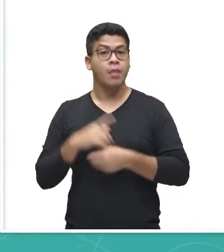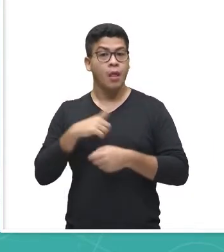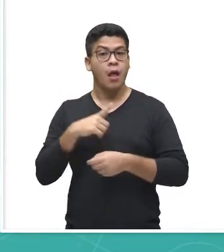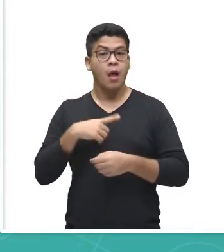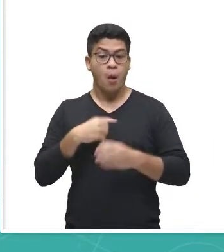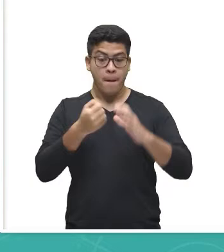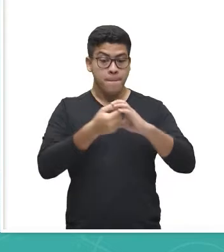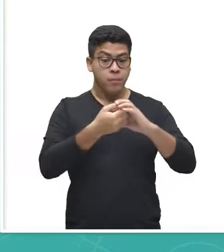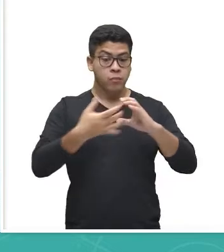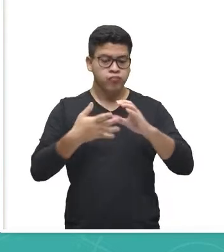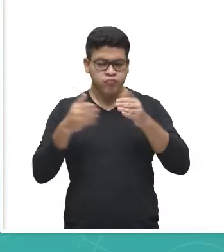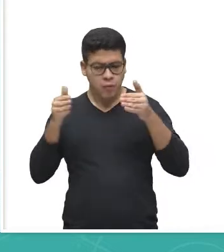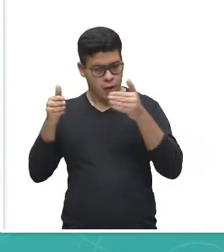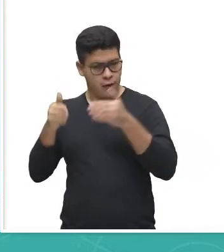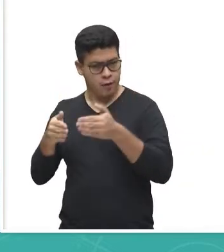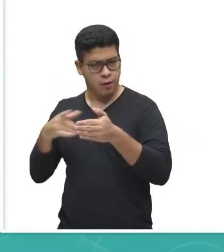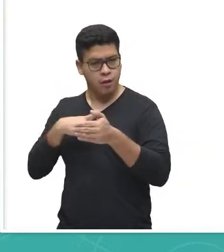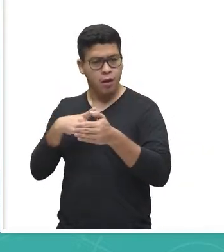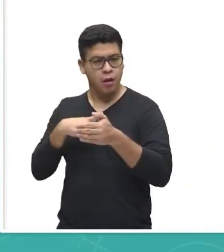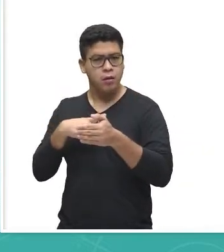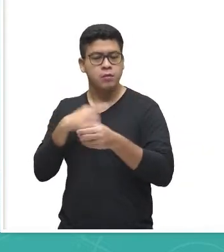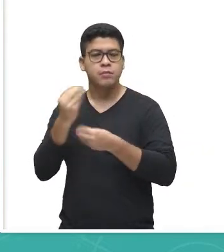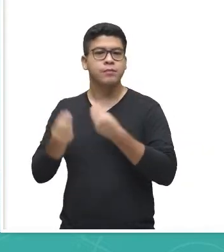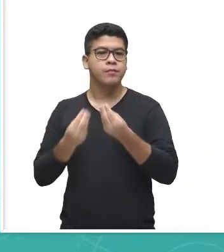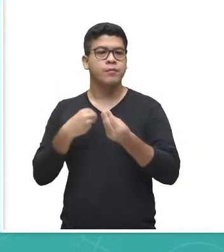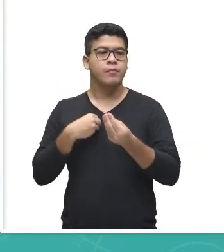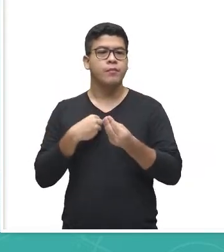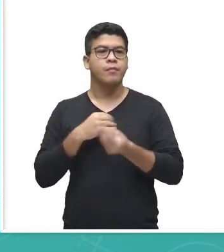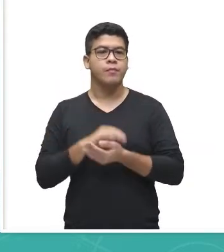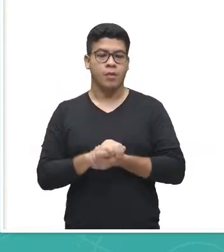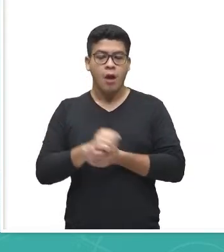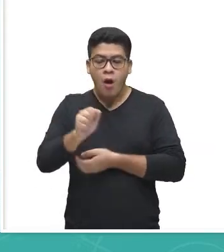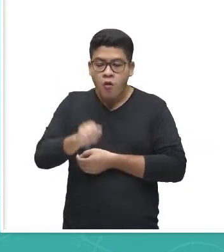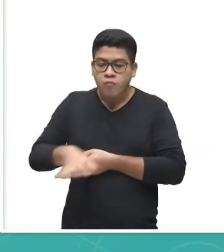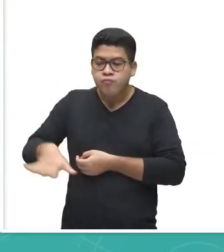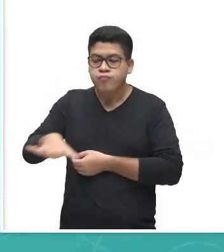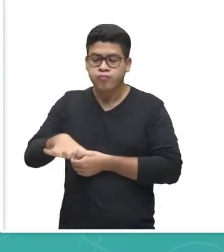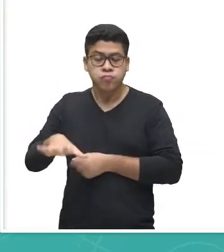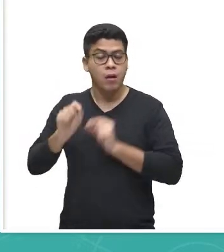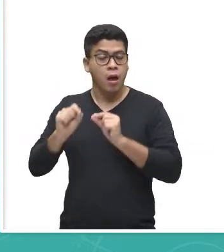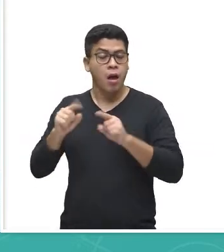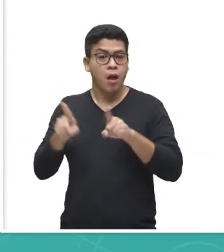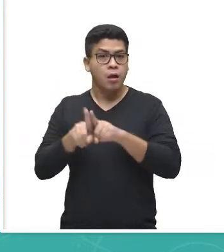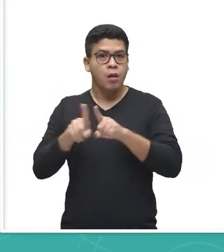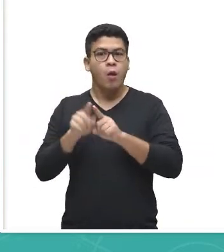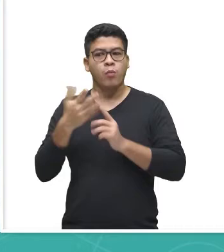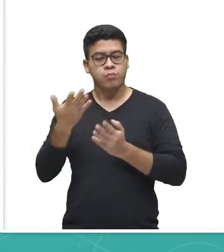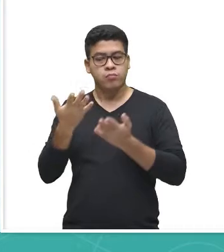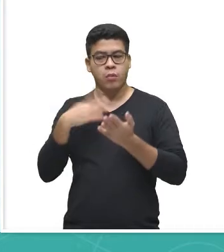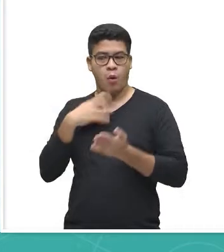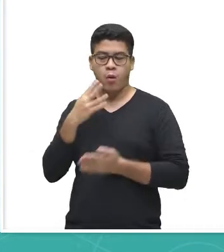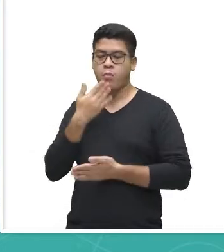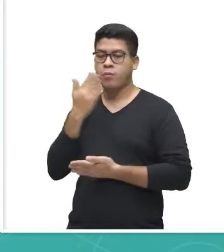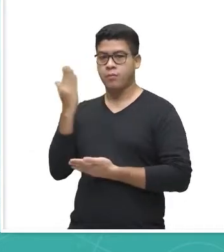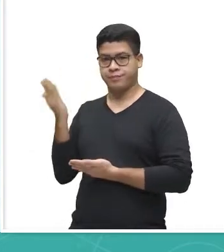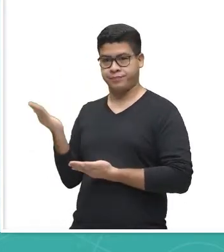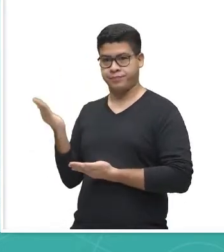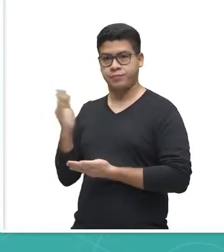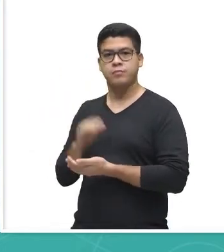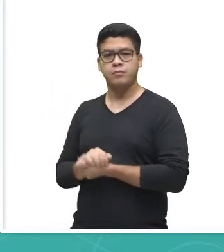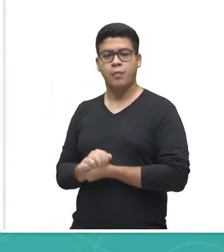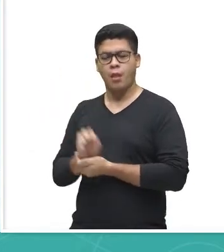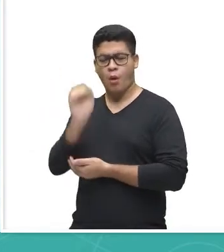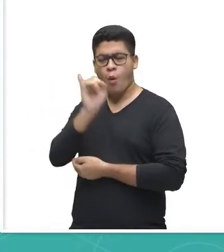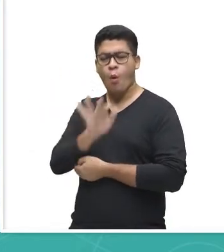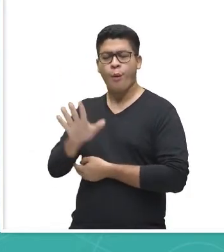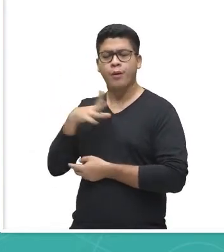gerais e propriedades específicas, como eu falei anteriormente. Sobre as propriedades gerais, né, a gente tem aqui algumas imagens, né, representando aí as